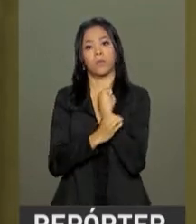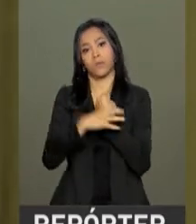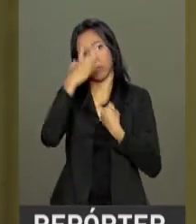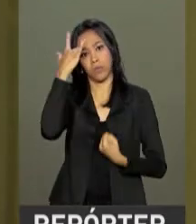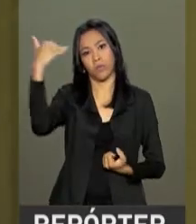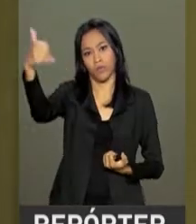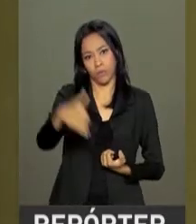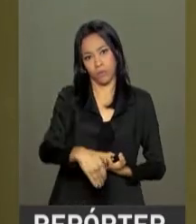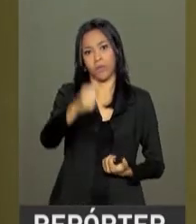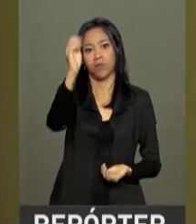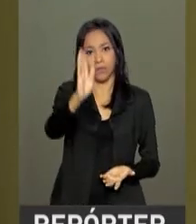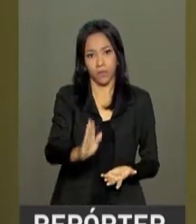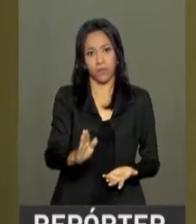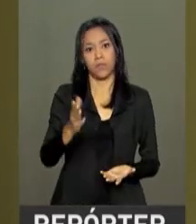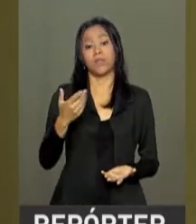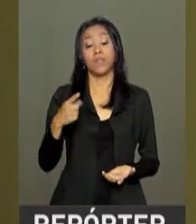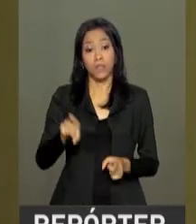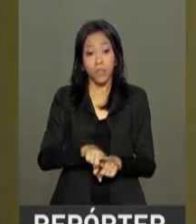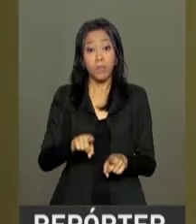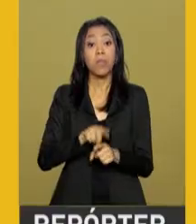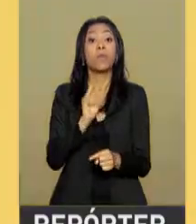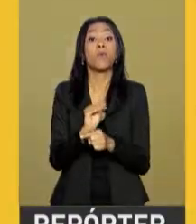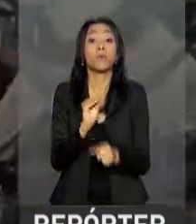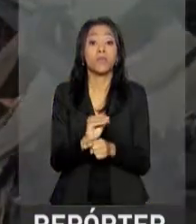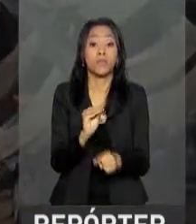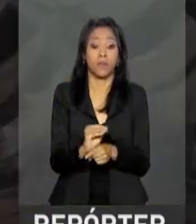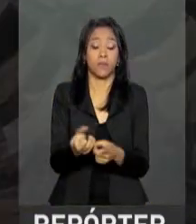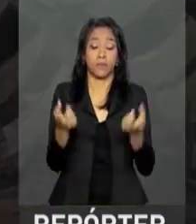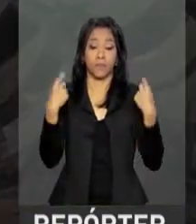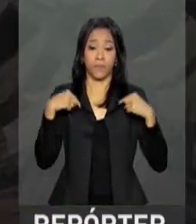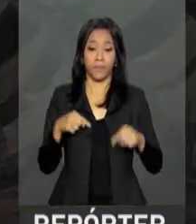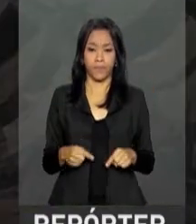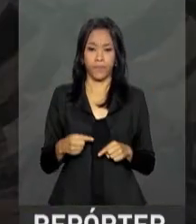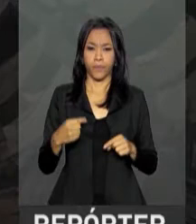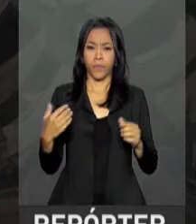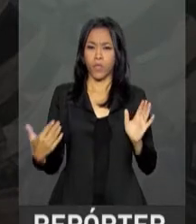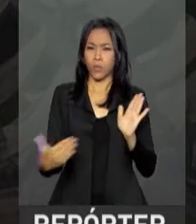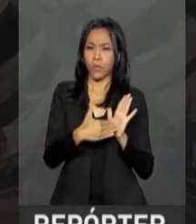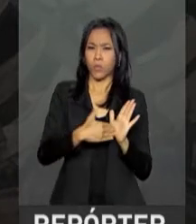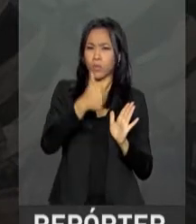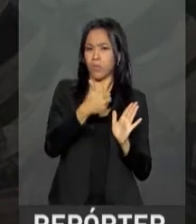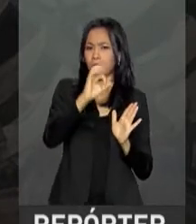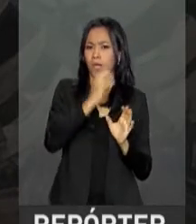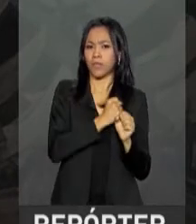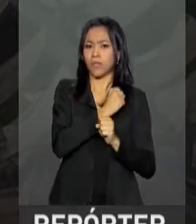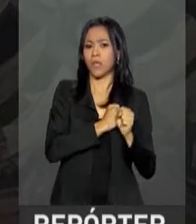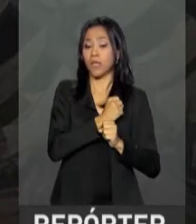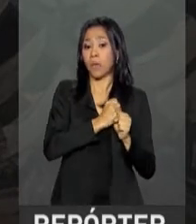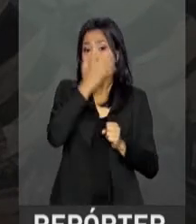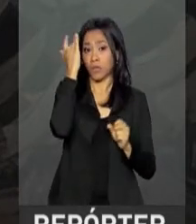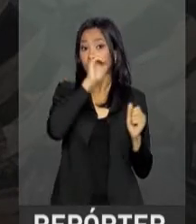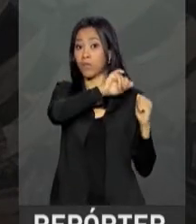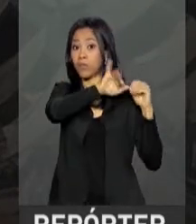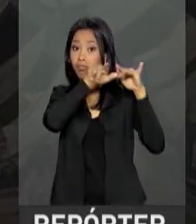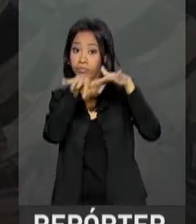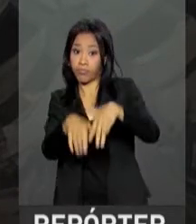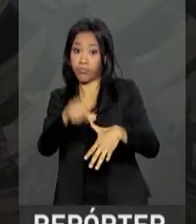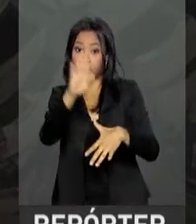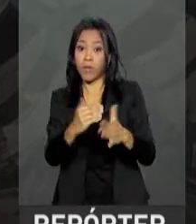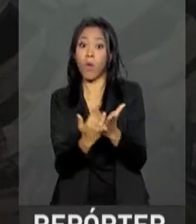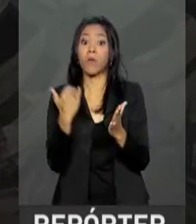finalidade específica de garantir proteção nos últimos dez anos o número de migrantes no brasil aumentou 160%